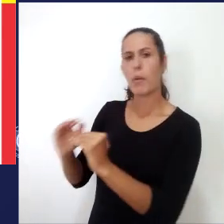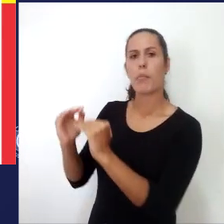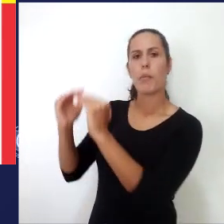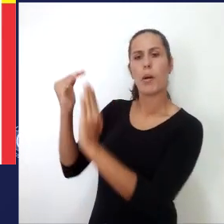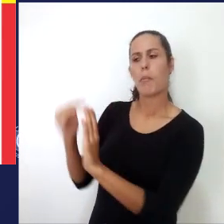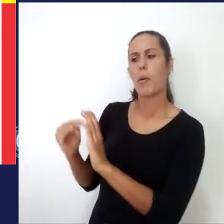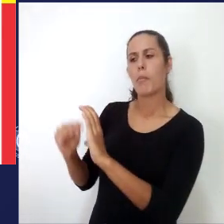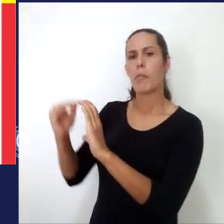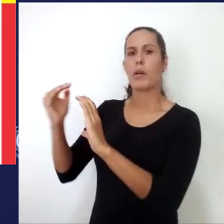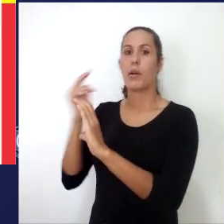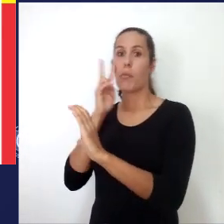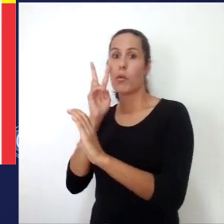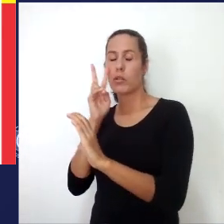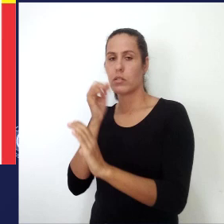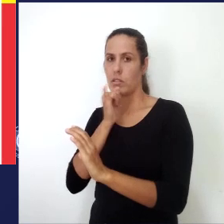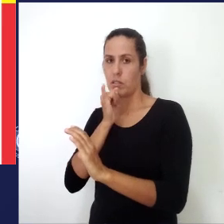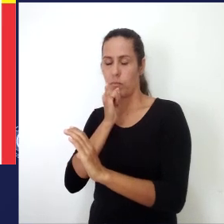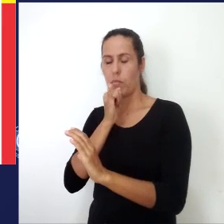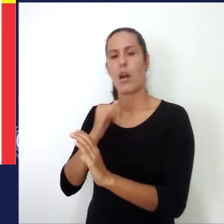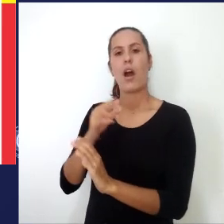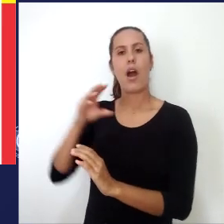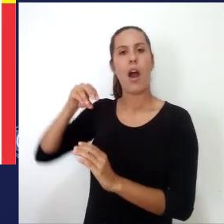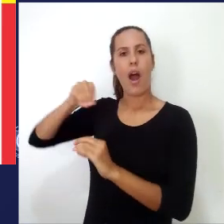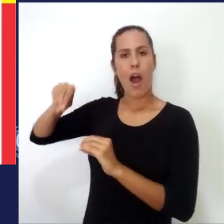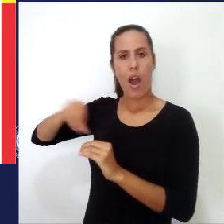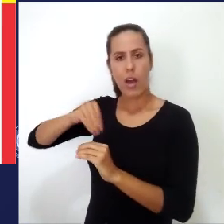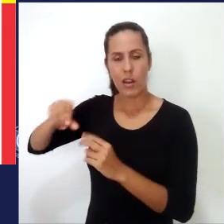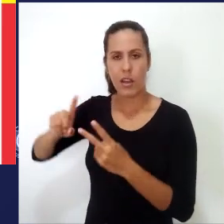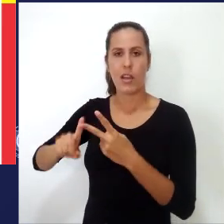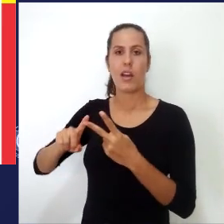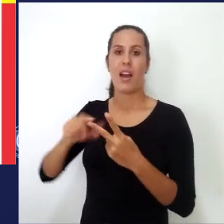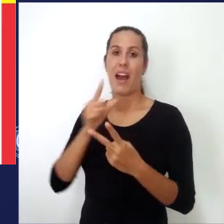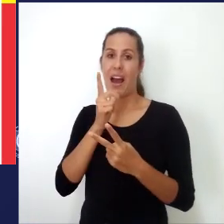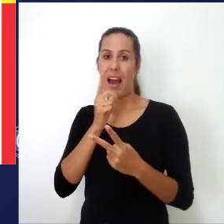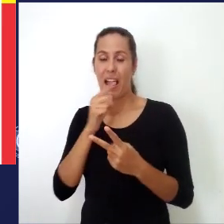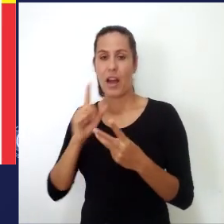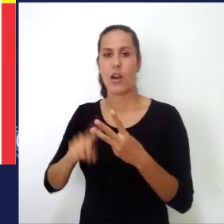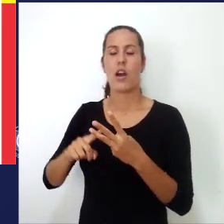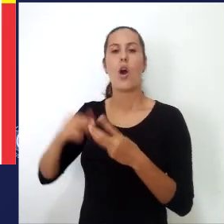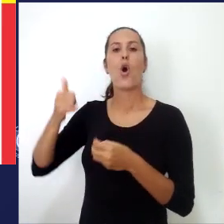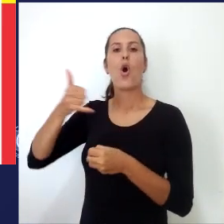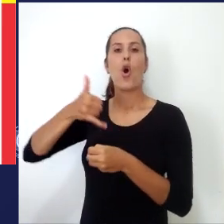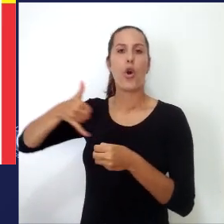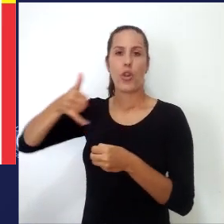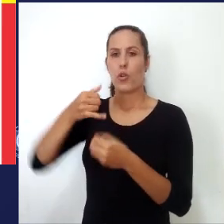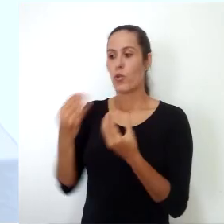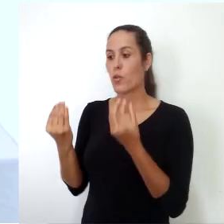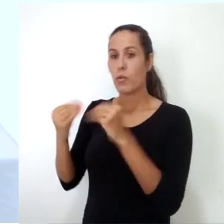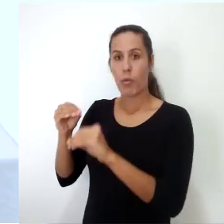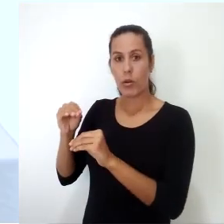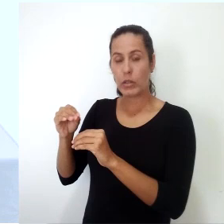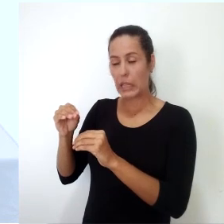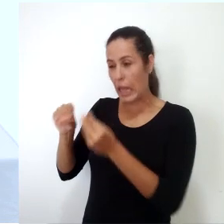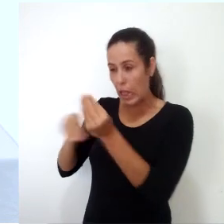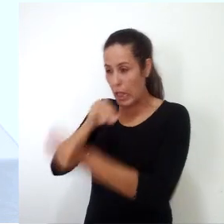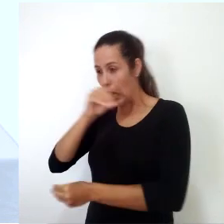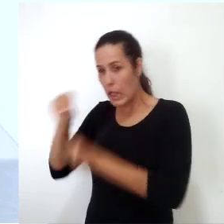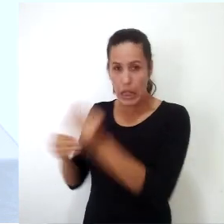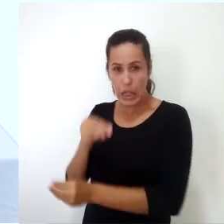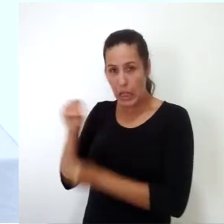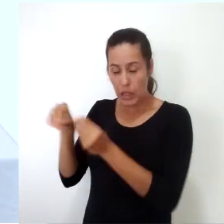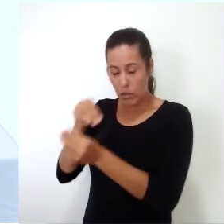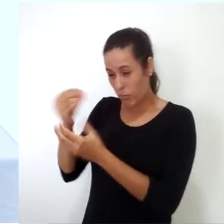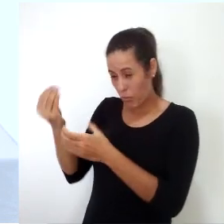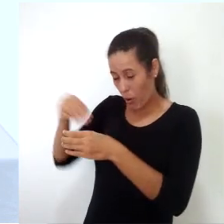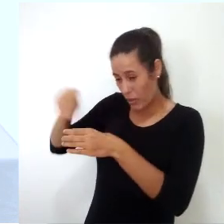você observar a areia, a água e o óleo. Eles não vão se misturar. Então, essa mistura daí